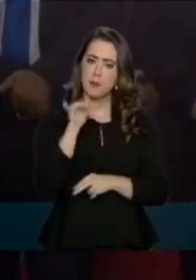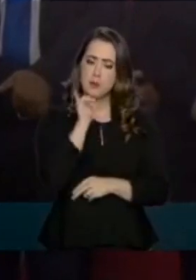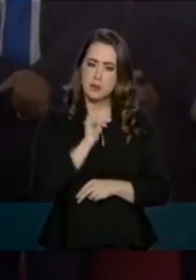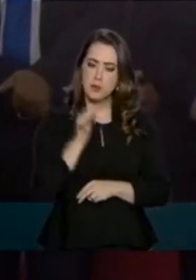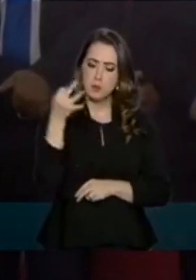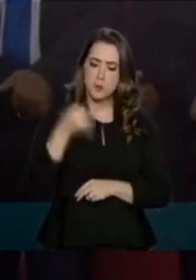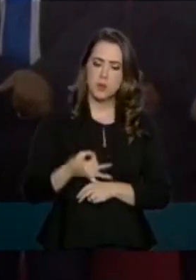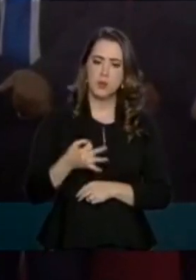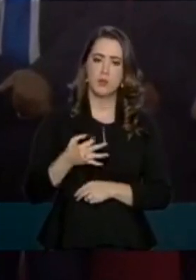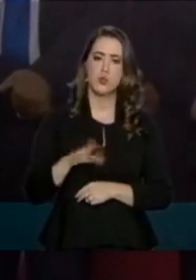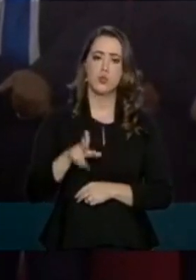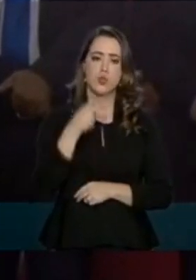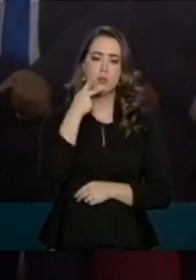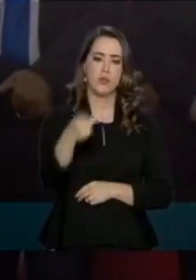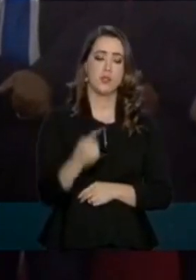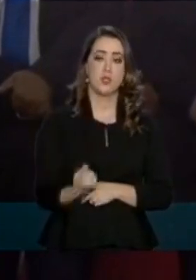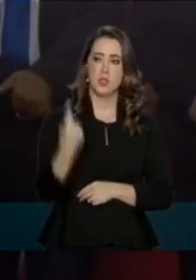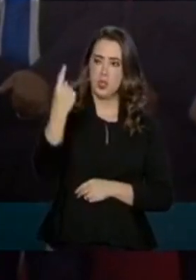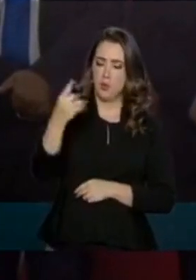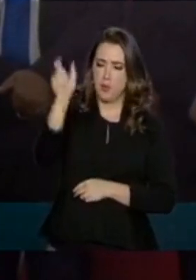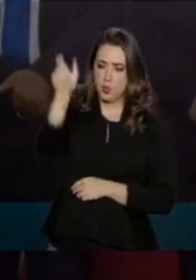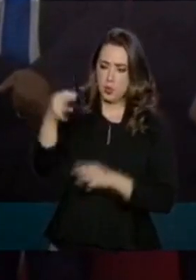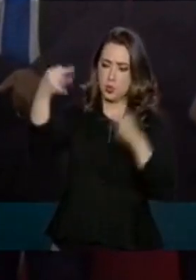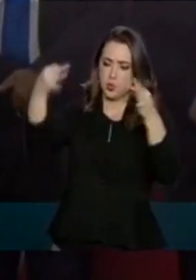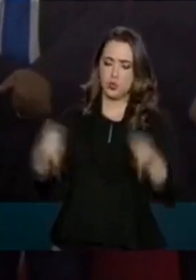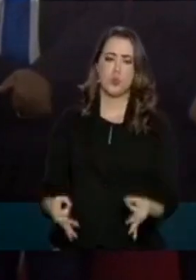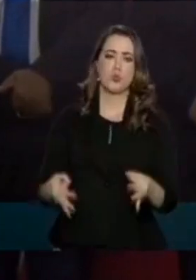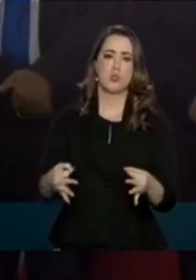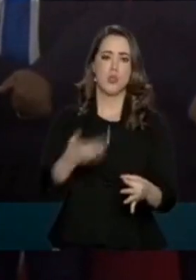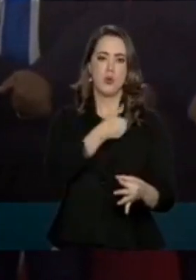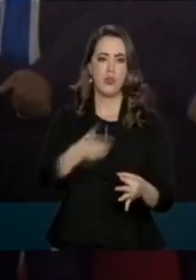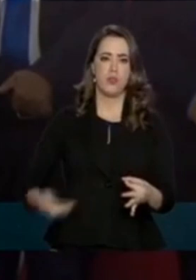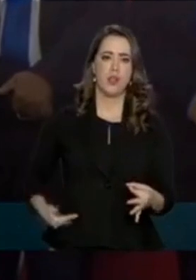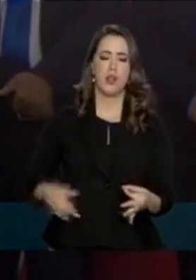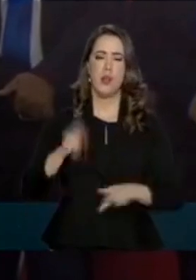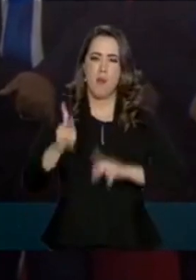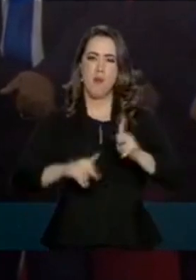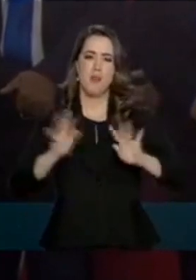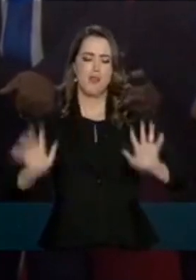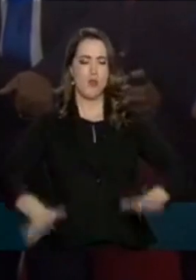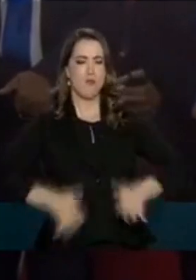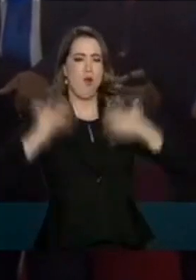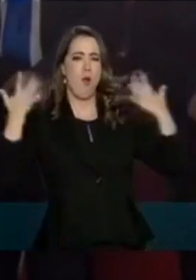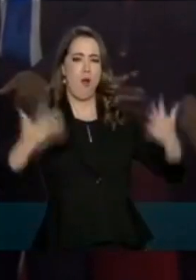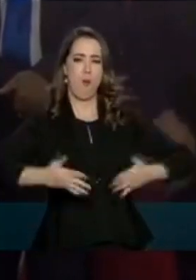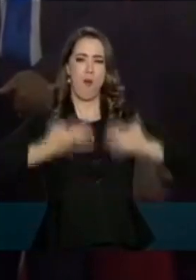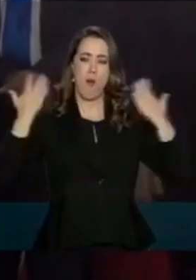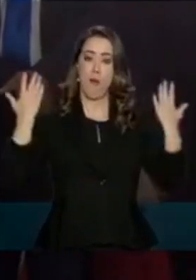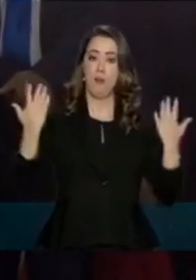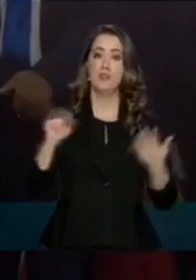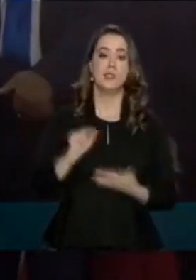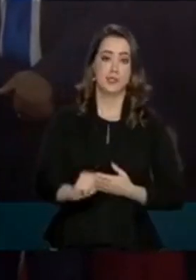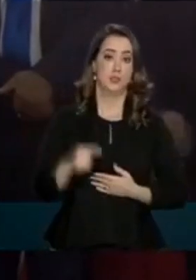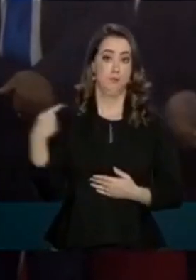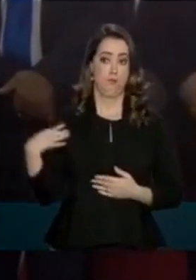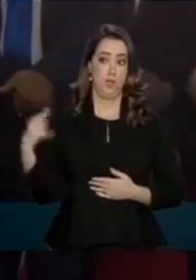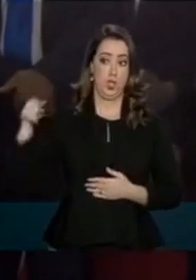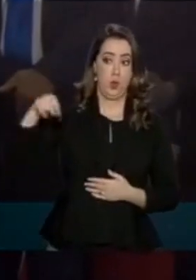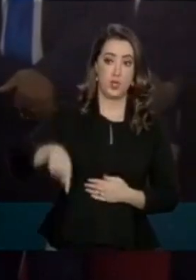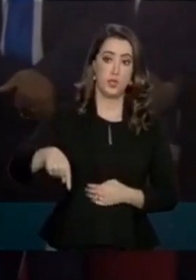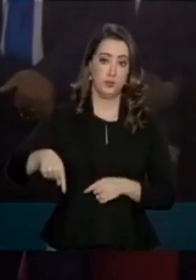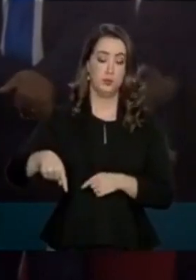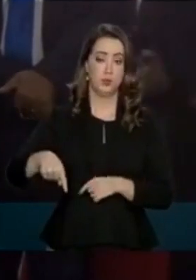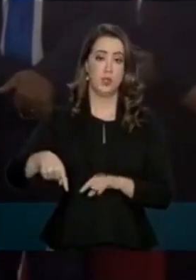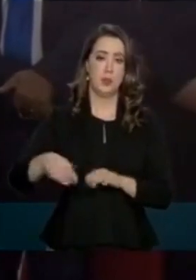aqui. Se o justo governa, o povo se alegra. E eu vim aqui